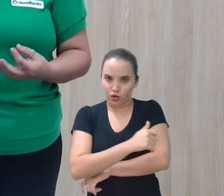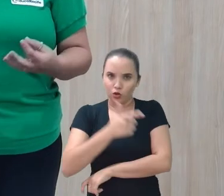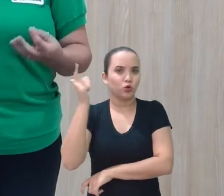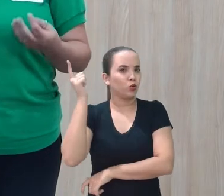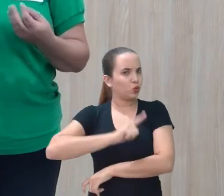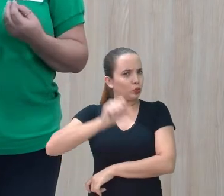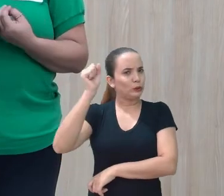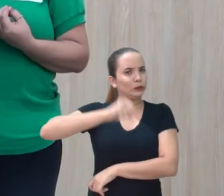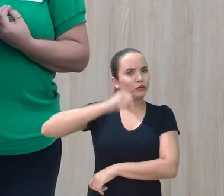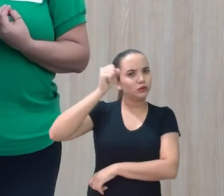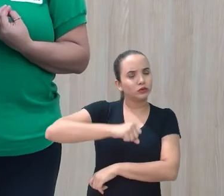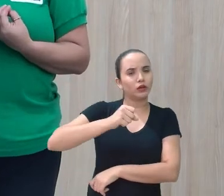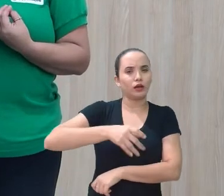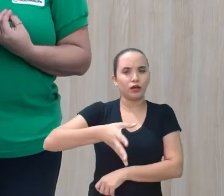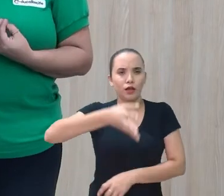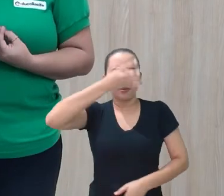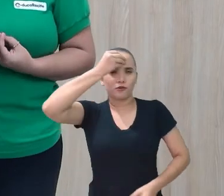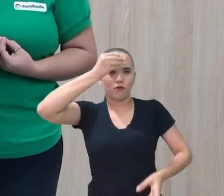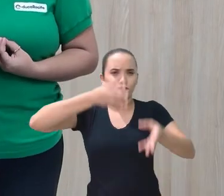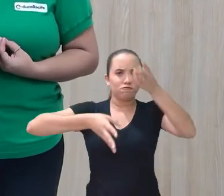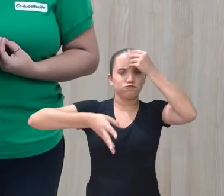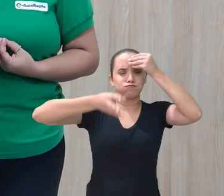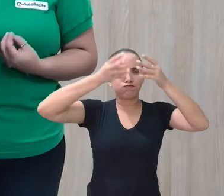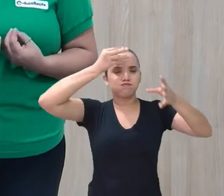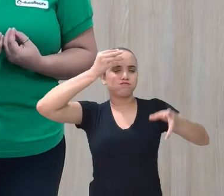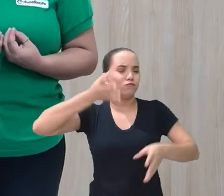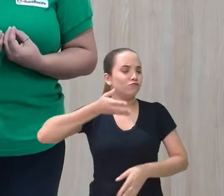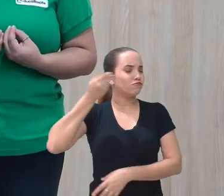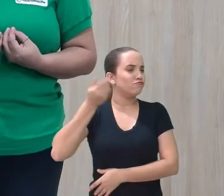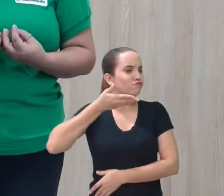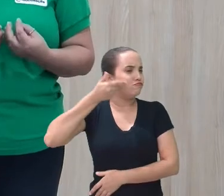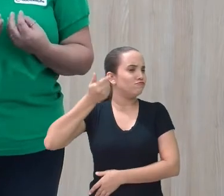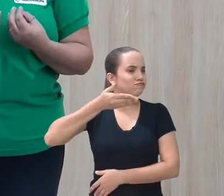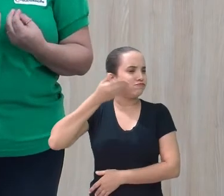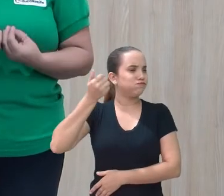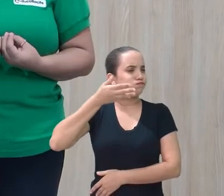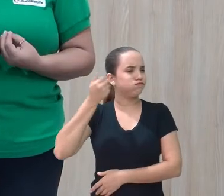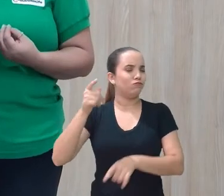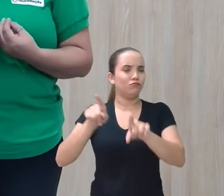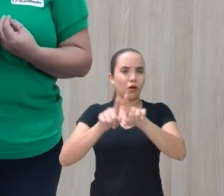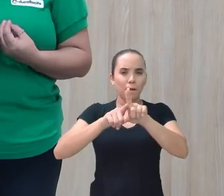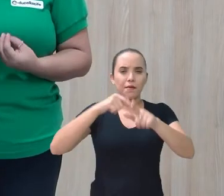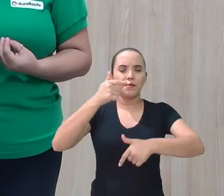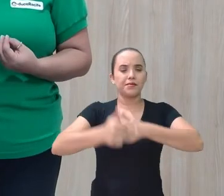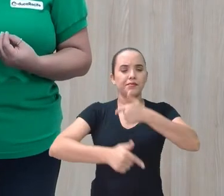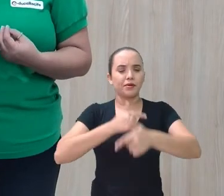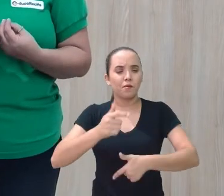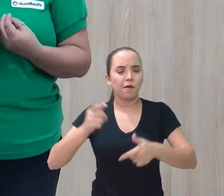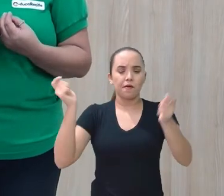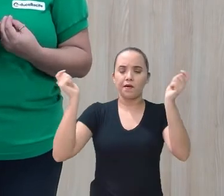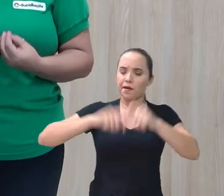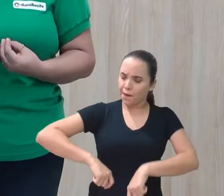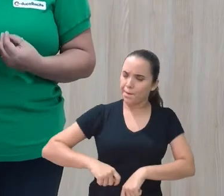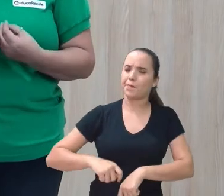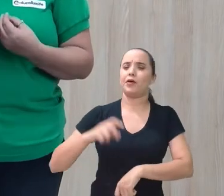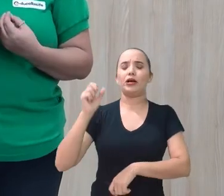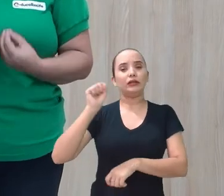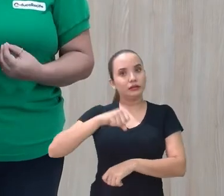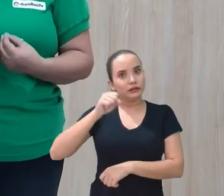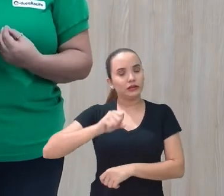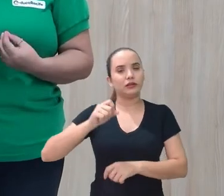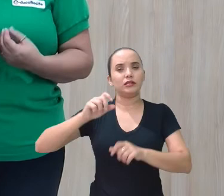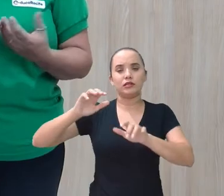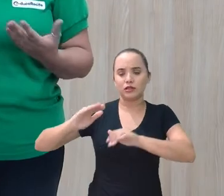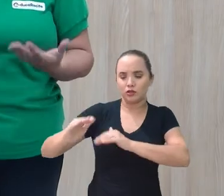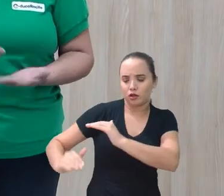conteúdos, está, sim, trabalhando as suas habilidades e está, sim, se tornando um ser, uma